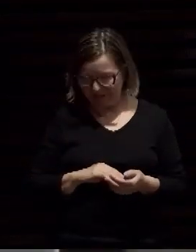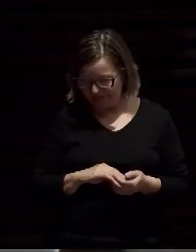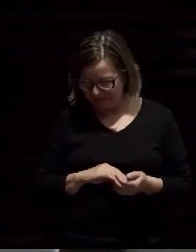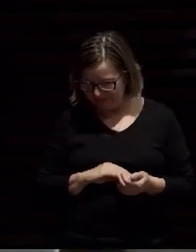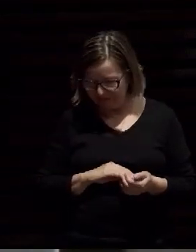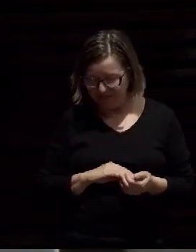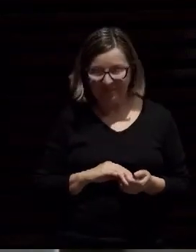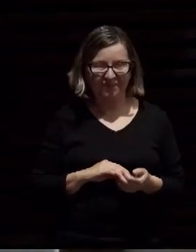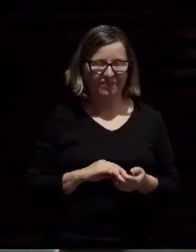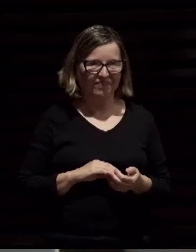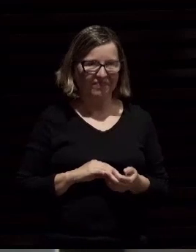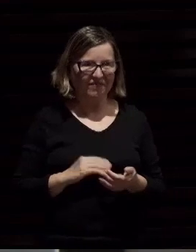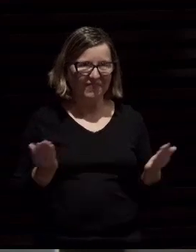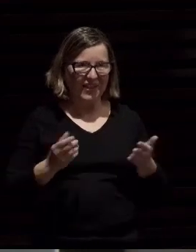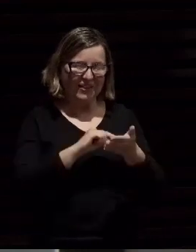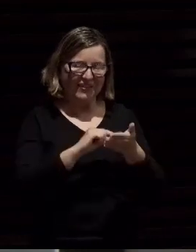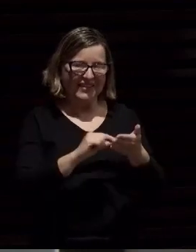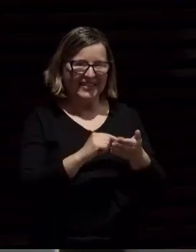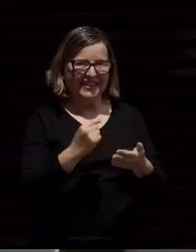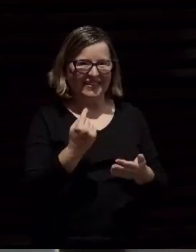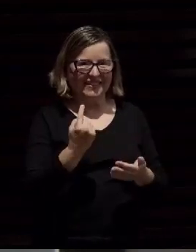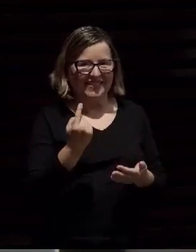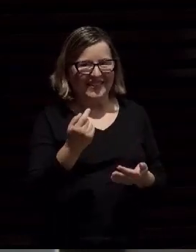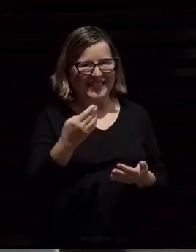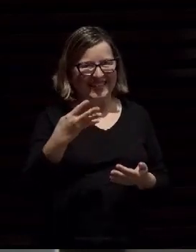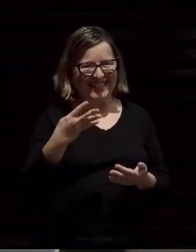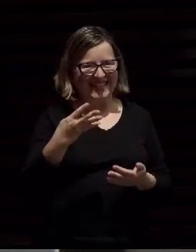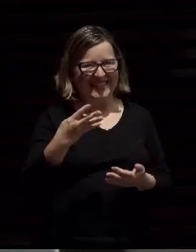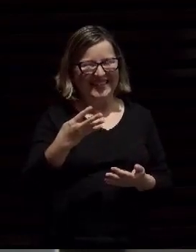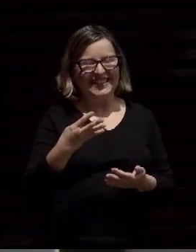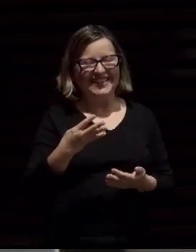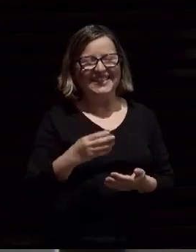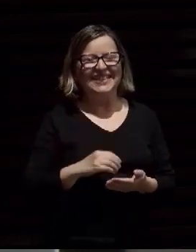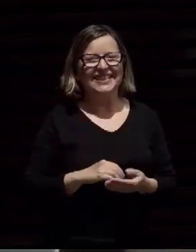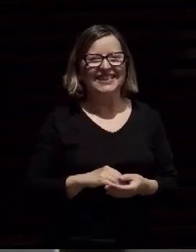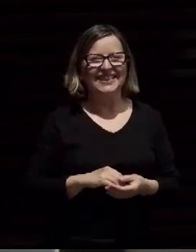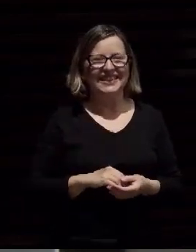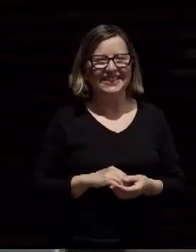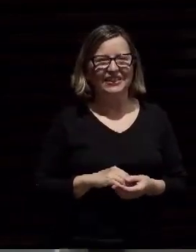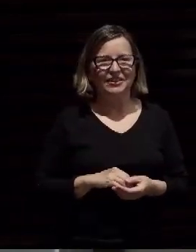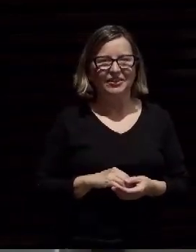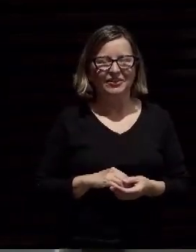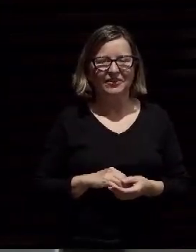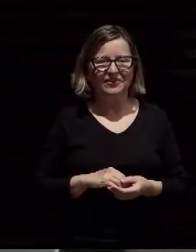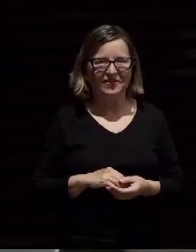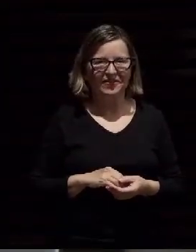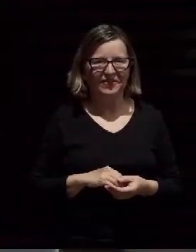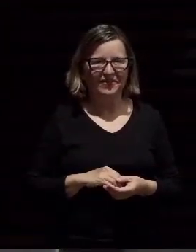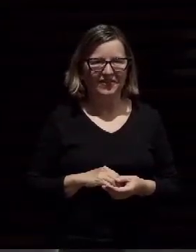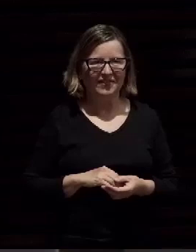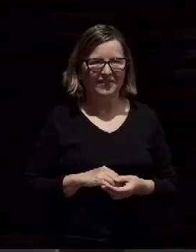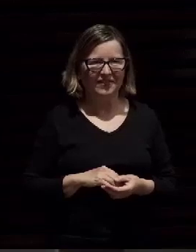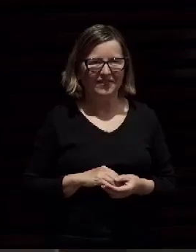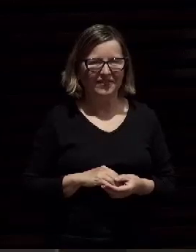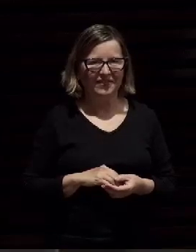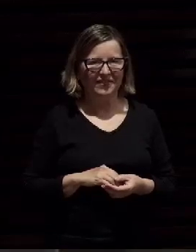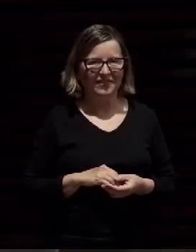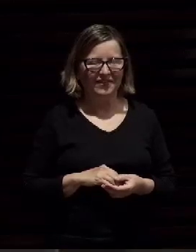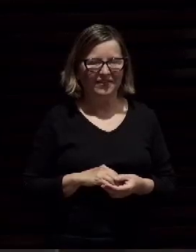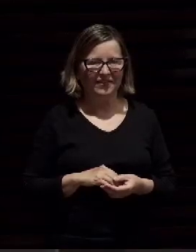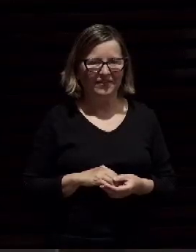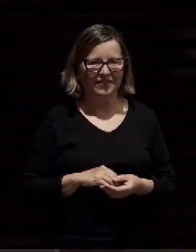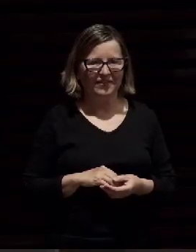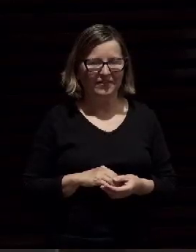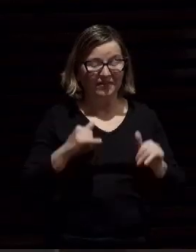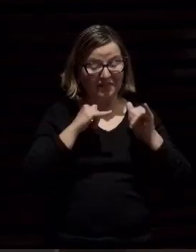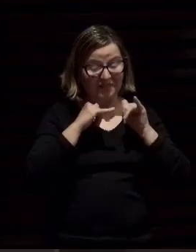versículo 14. Ele diz aqui, eu estou saltando algumas coisas. Ele diz